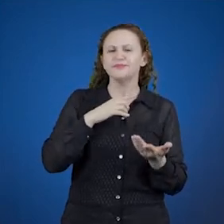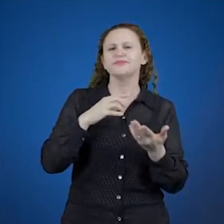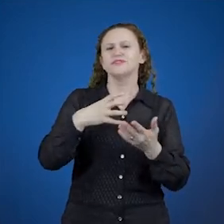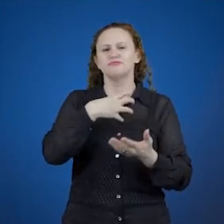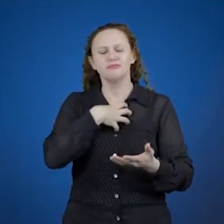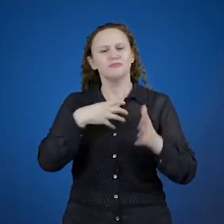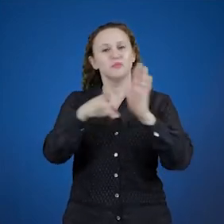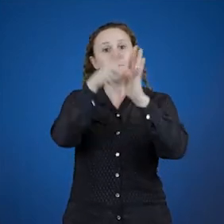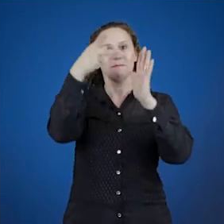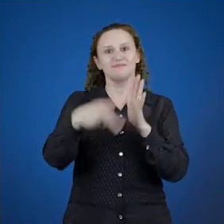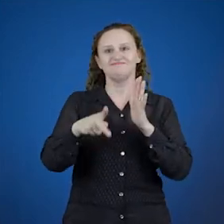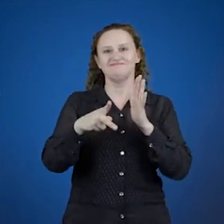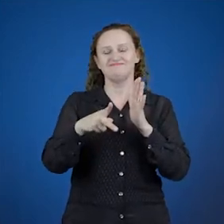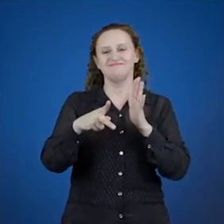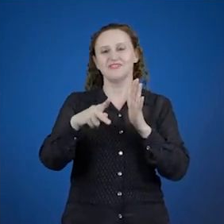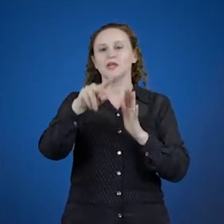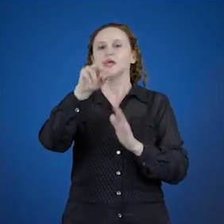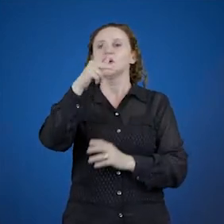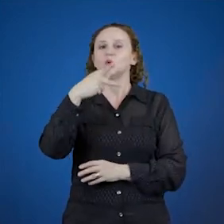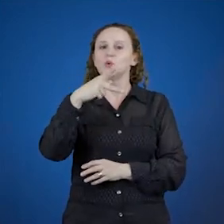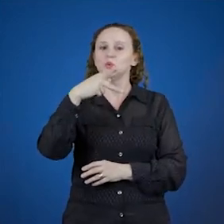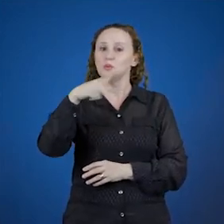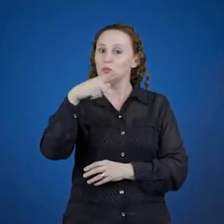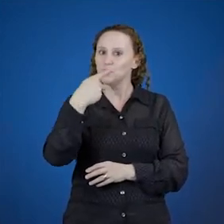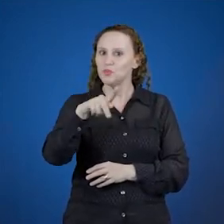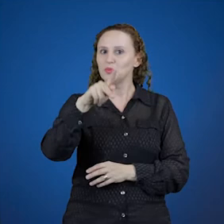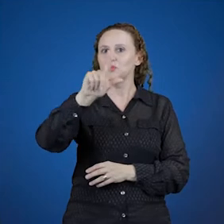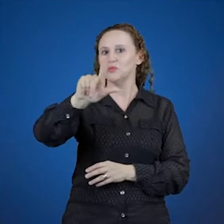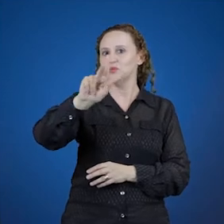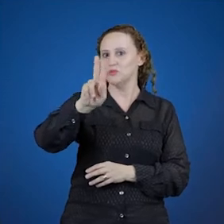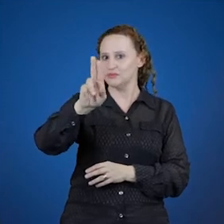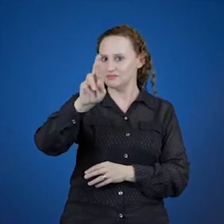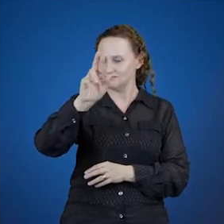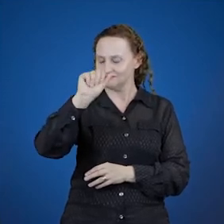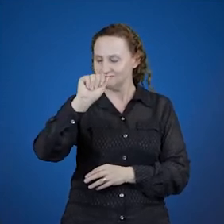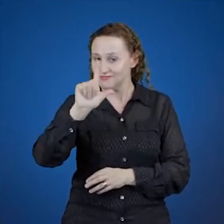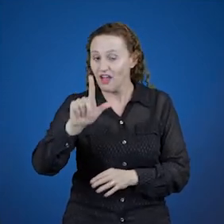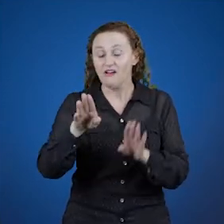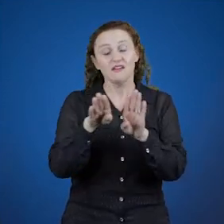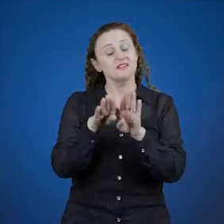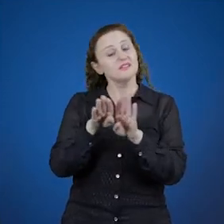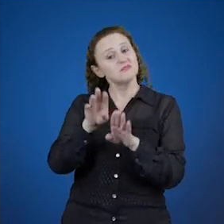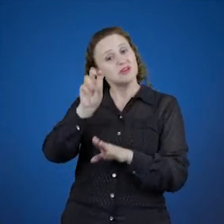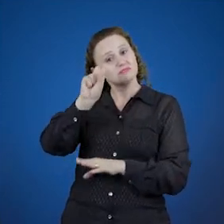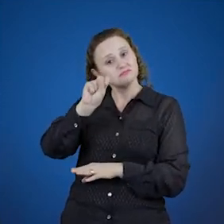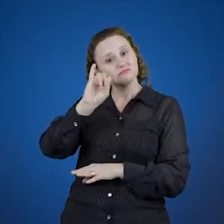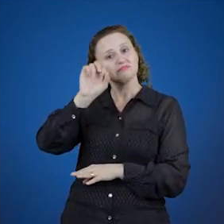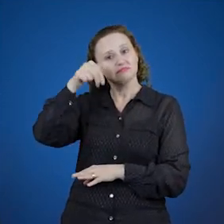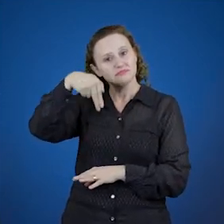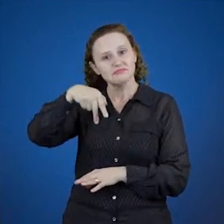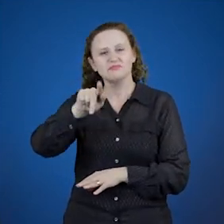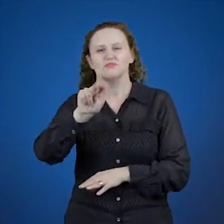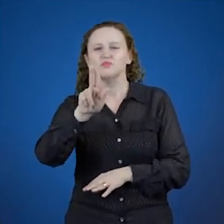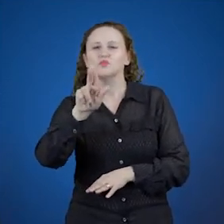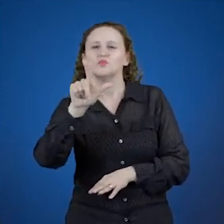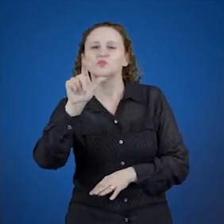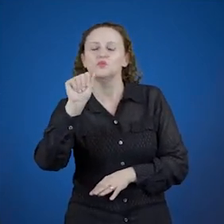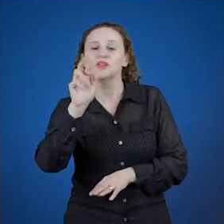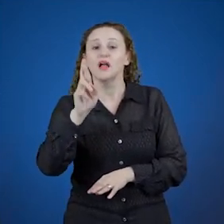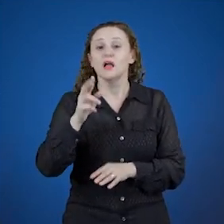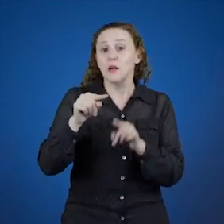e seis maneiras diferentes no plural portanto então 12 mas o seu pensamento aqui do professor Ari e